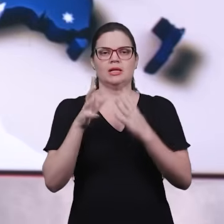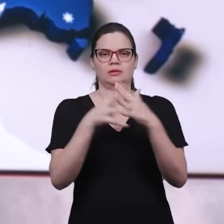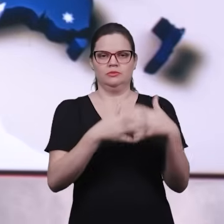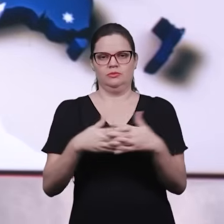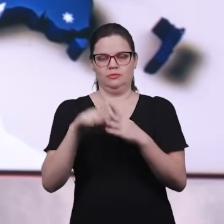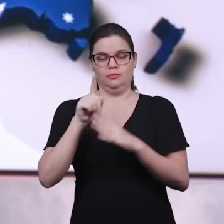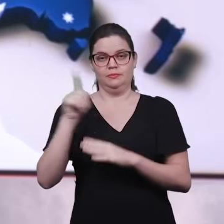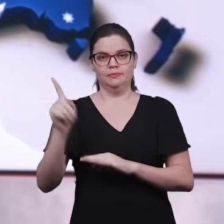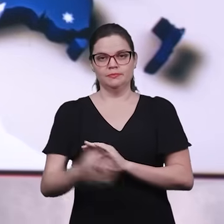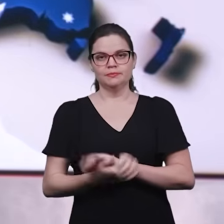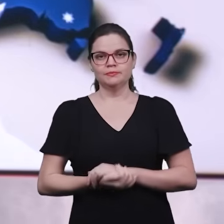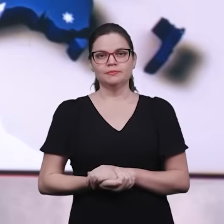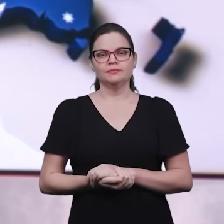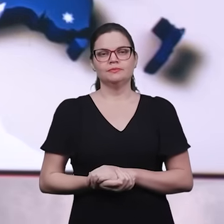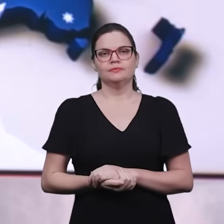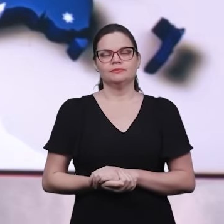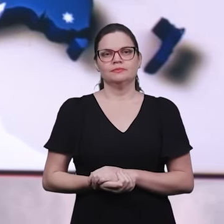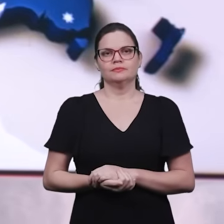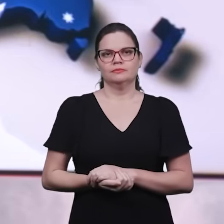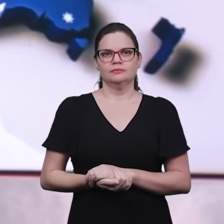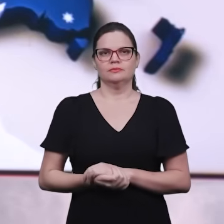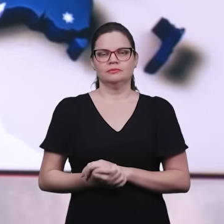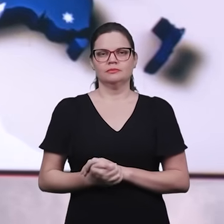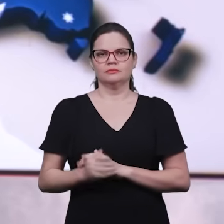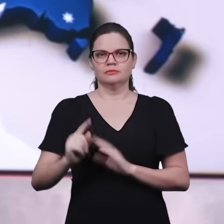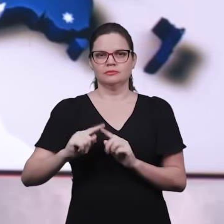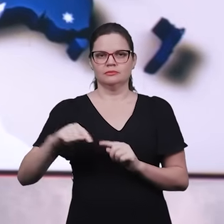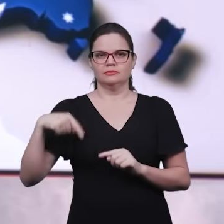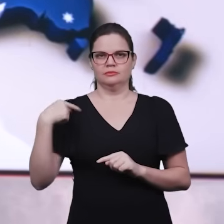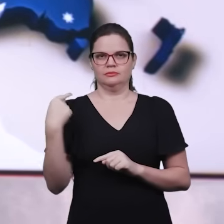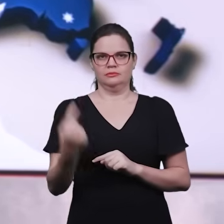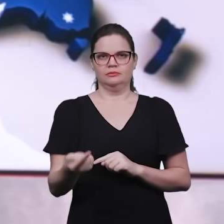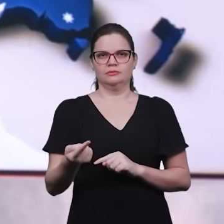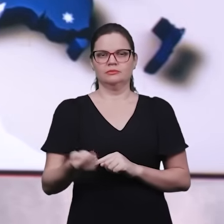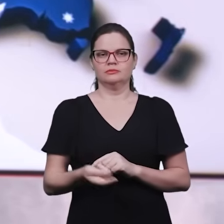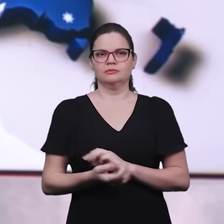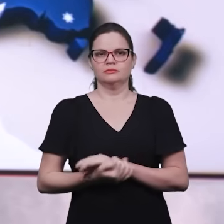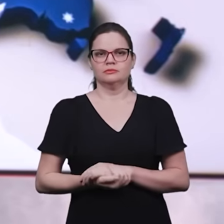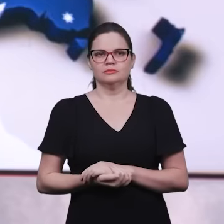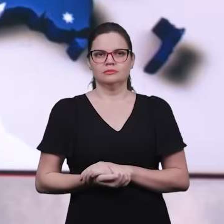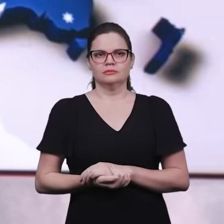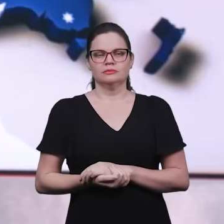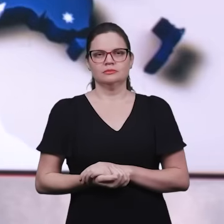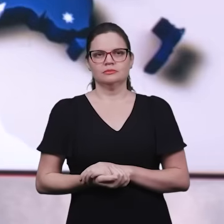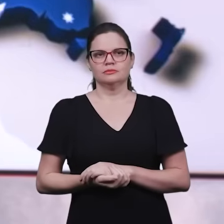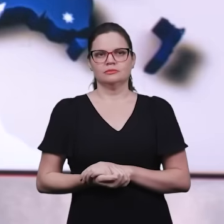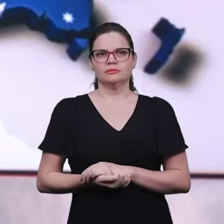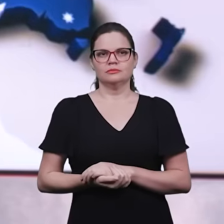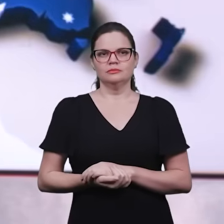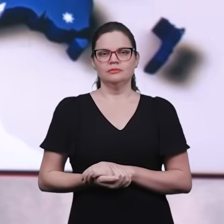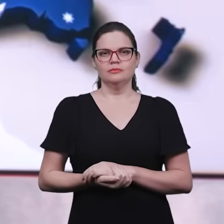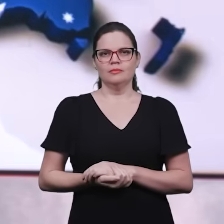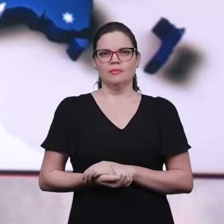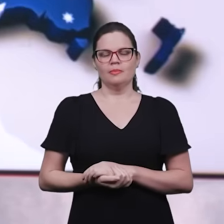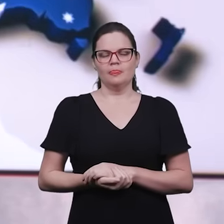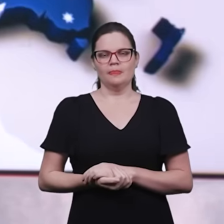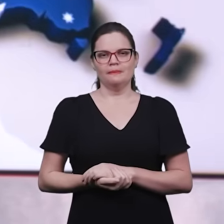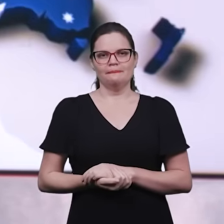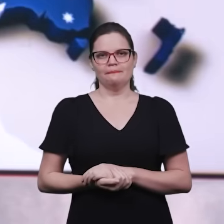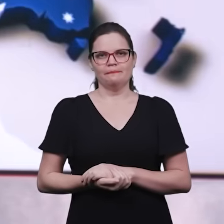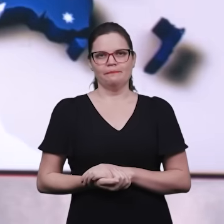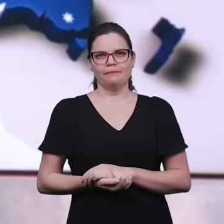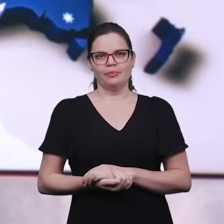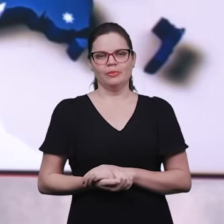nos Estados Unidos. A partir daí, é claro que começamos